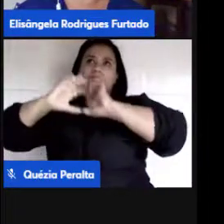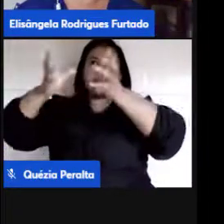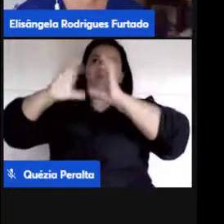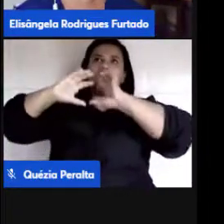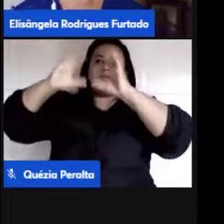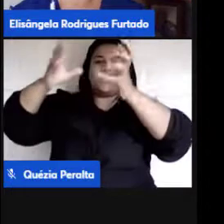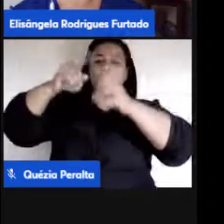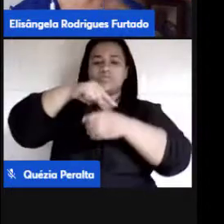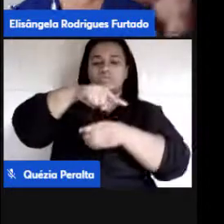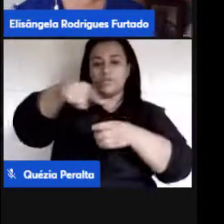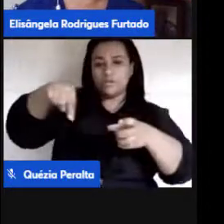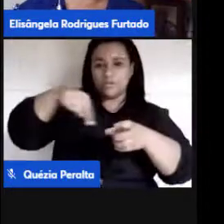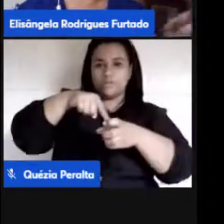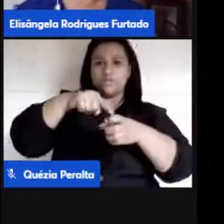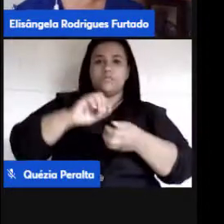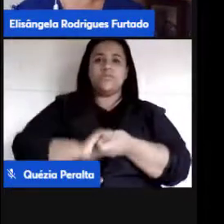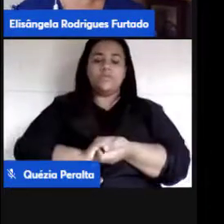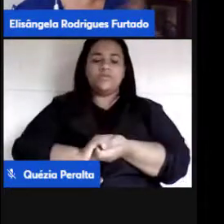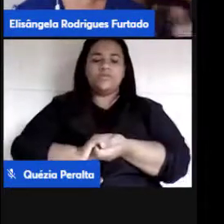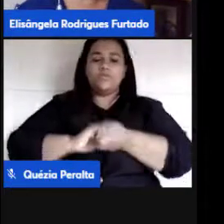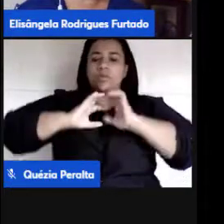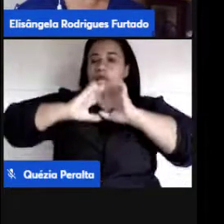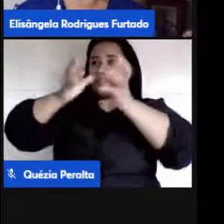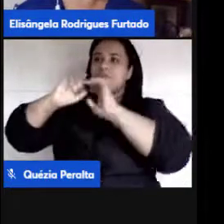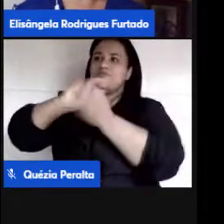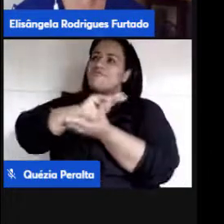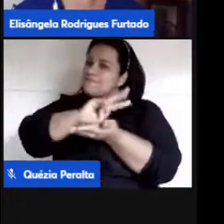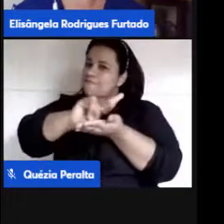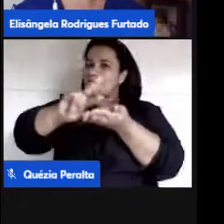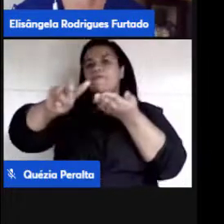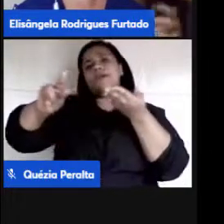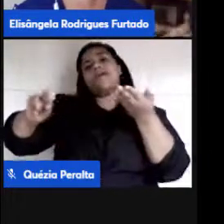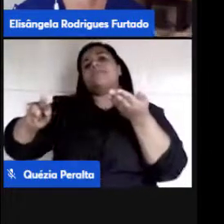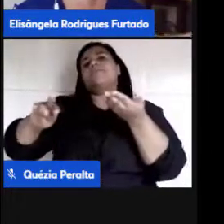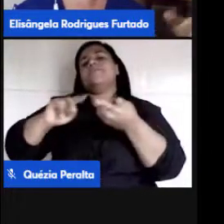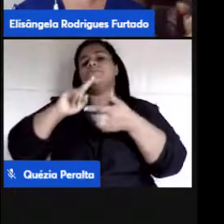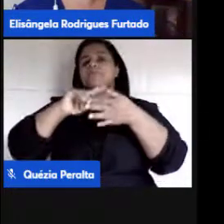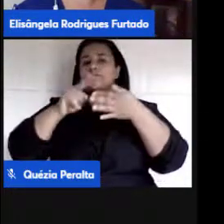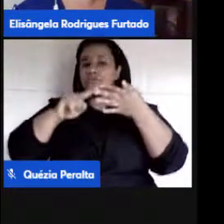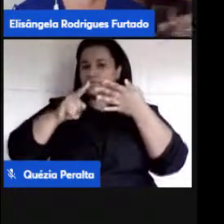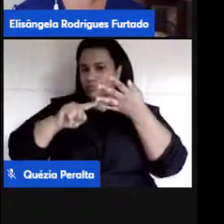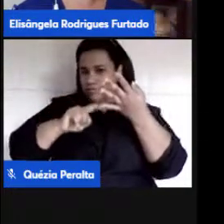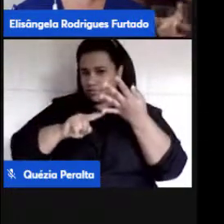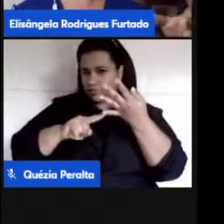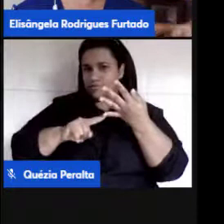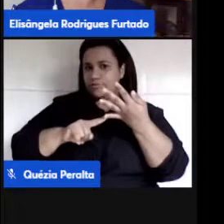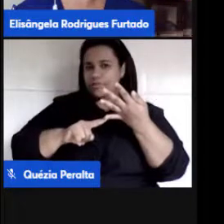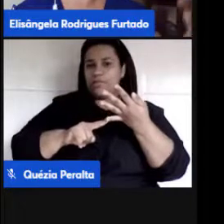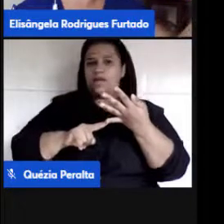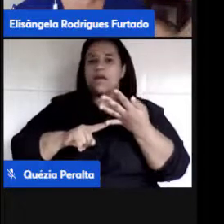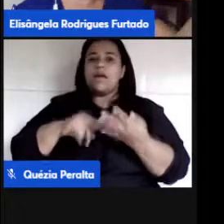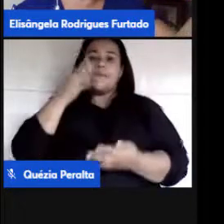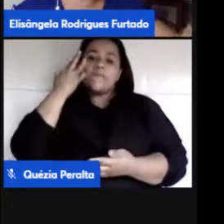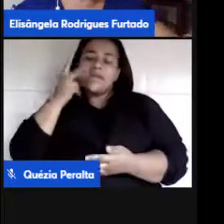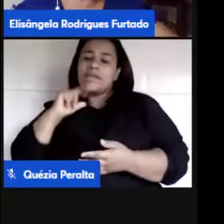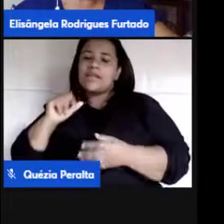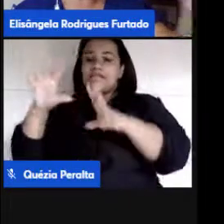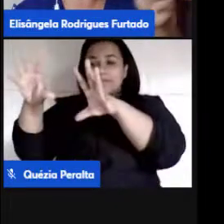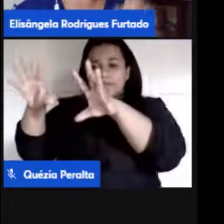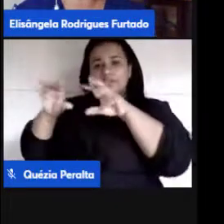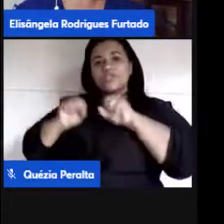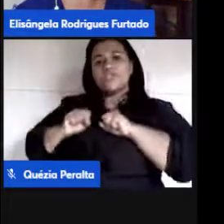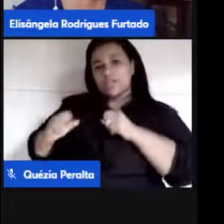esse arremesso de várias formas, de várias maneiras, para essa criança ir adquirindo essa habilidade